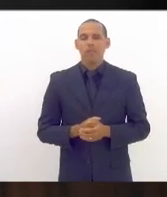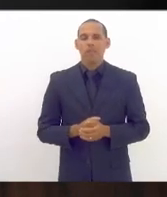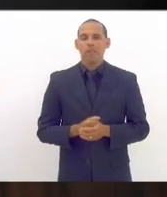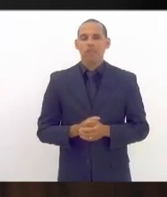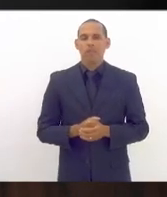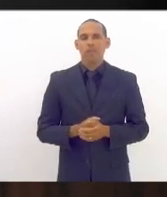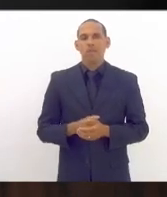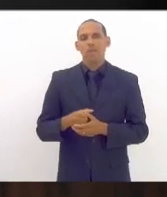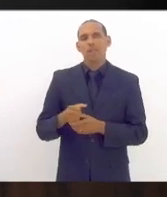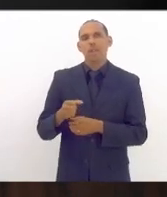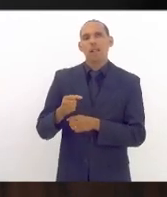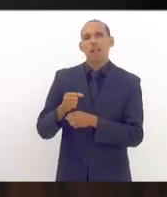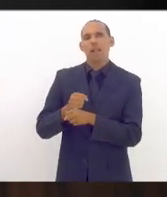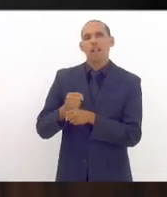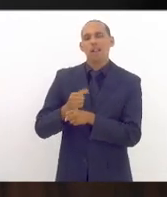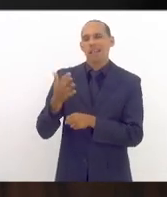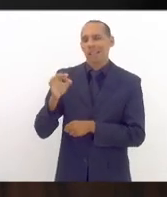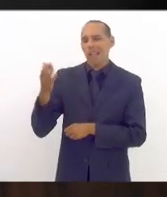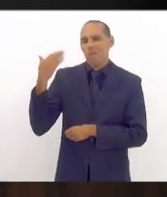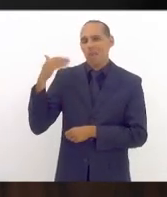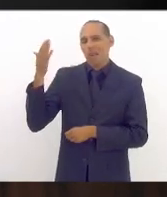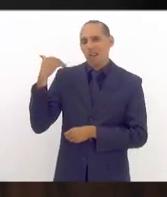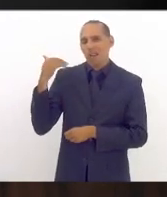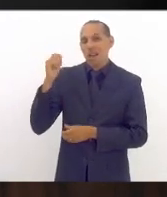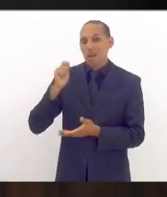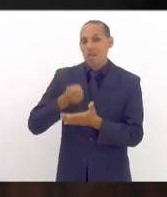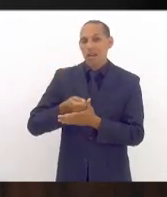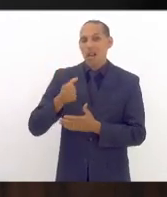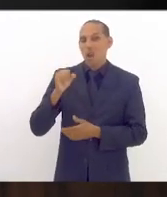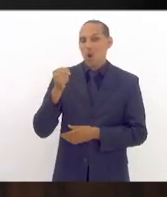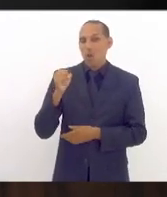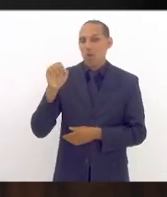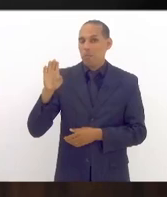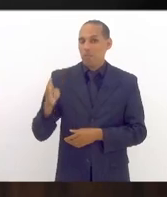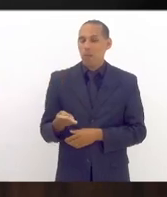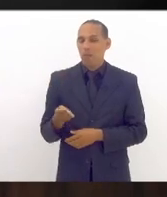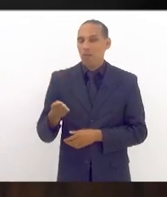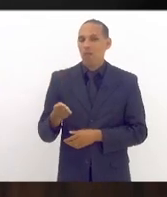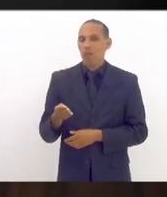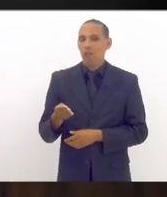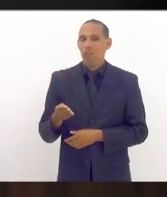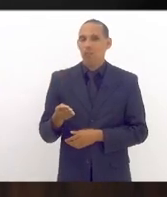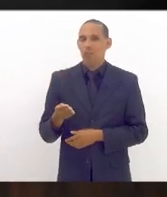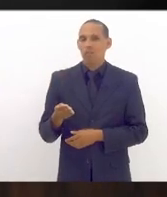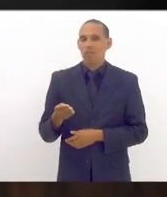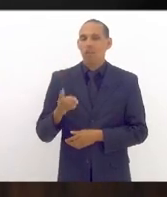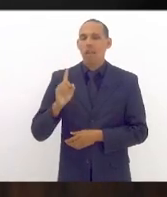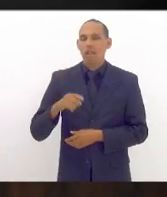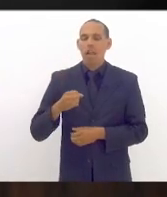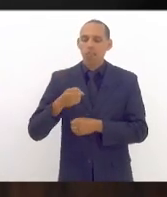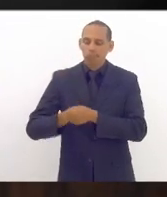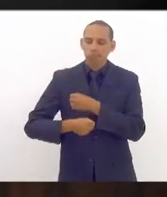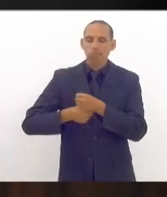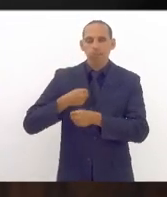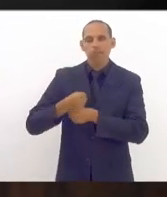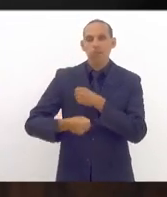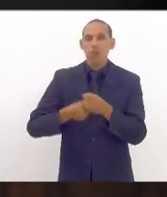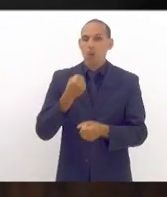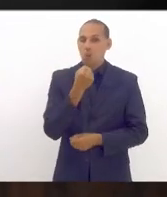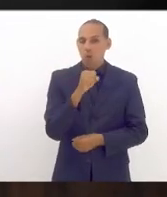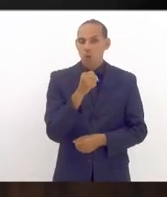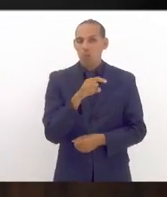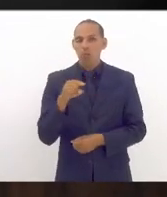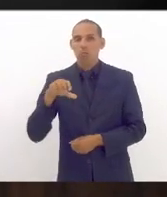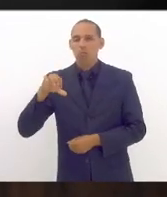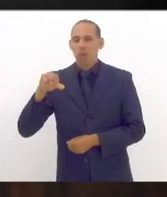da década passada se pagou 8 bilhões até 17 de serviço manual dessa dívida de 8 para 9 Bi